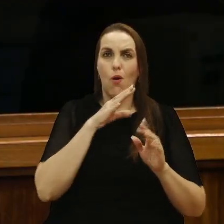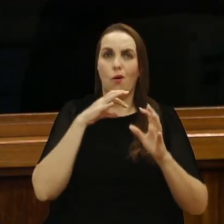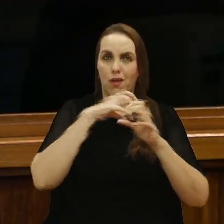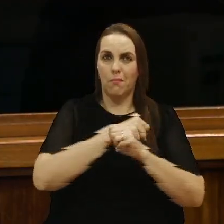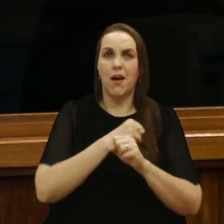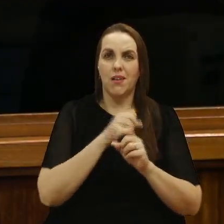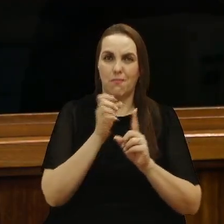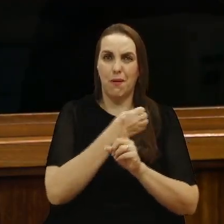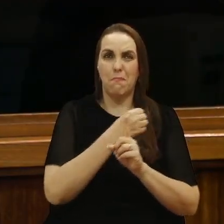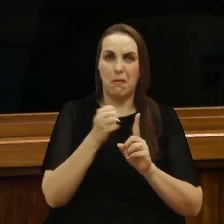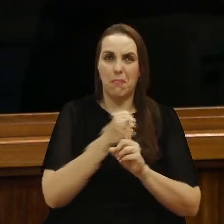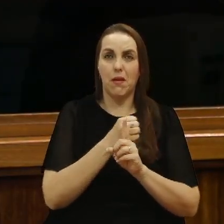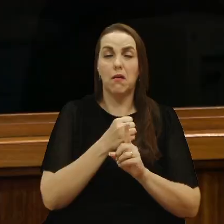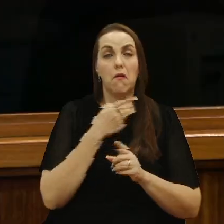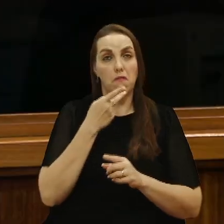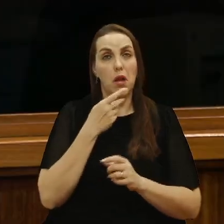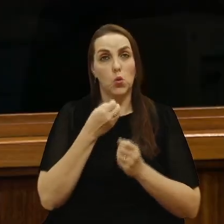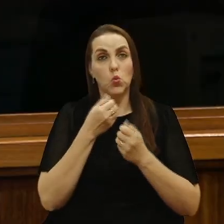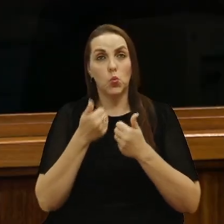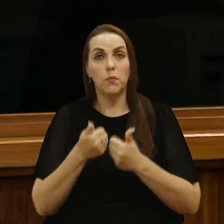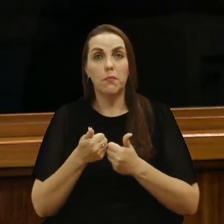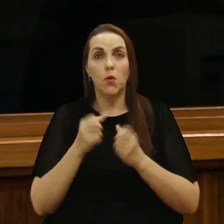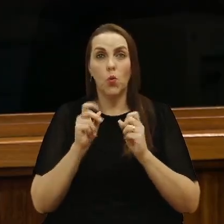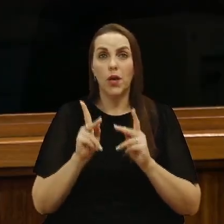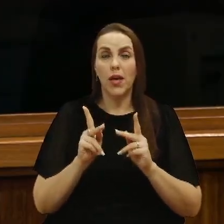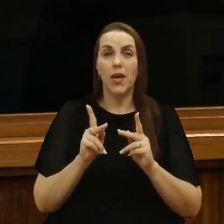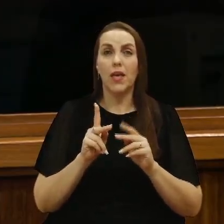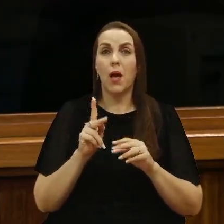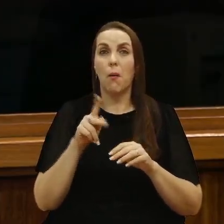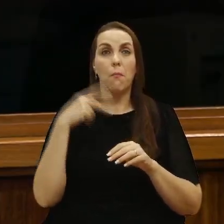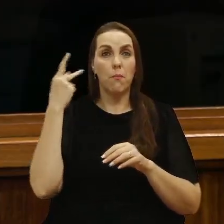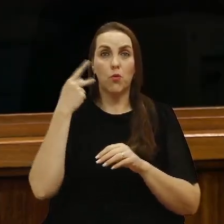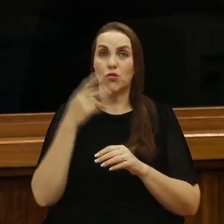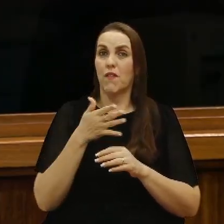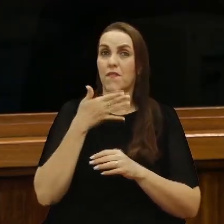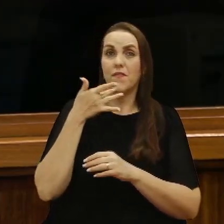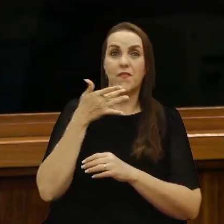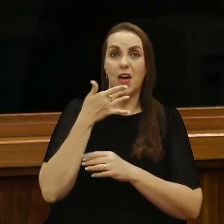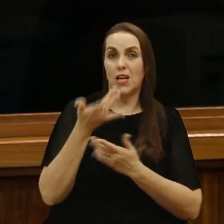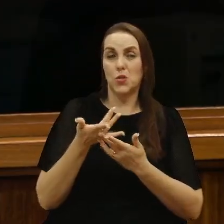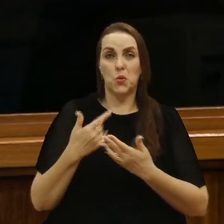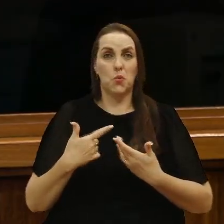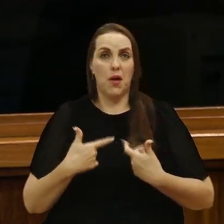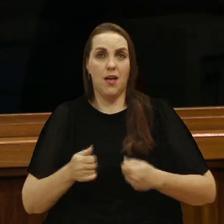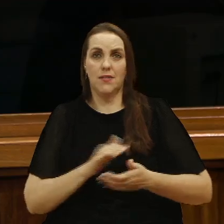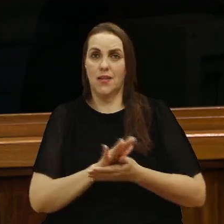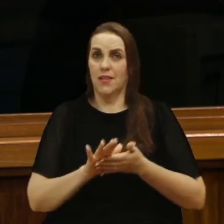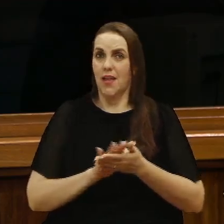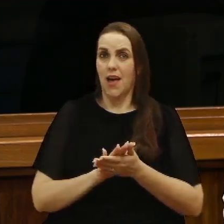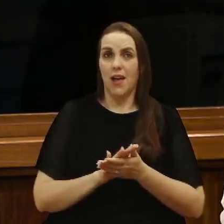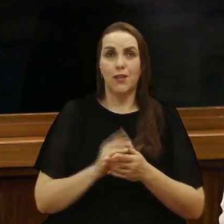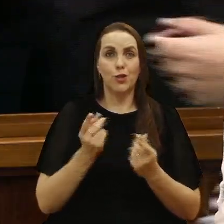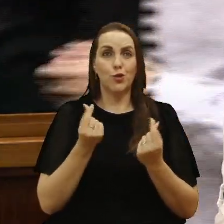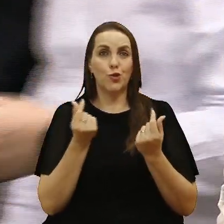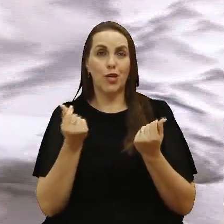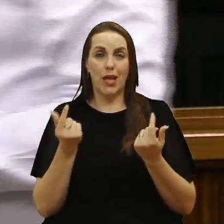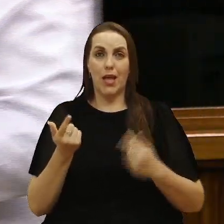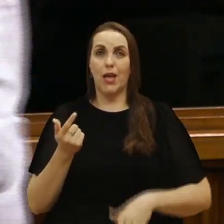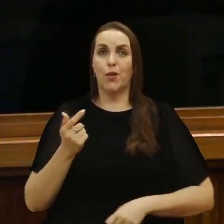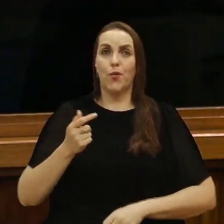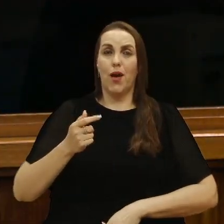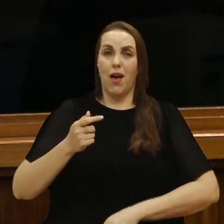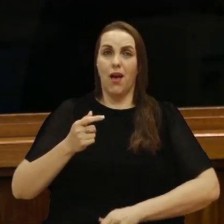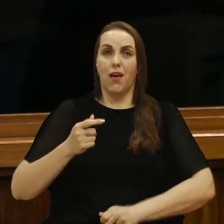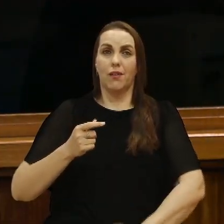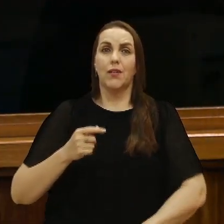e que eu dizia, tudo bem, mas isso é uma política fácil. Não custa nada, não gasta dinheiro, agrada a população, mas